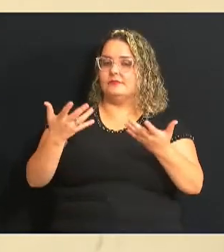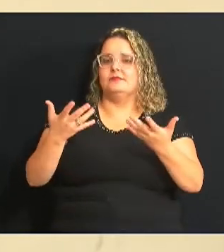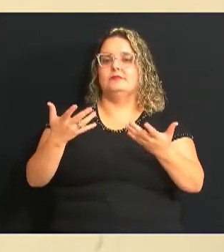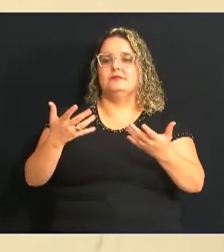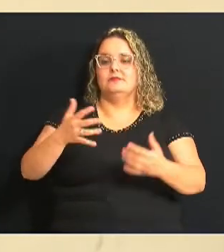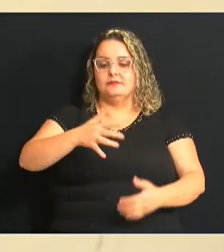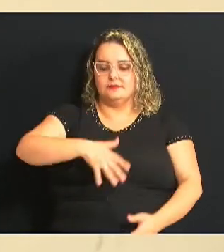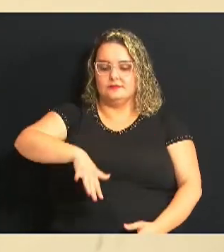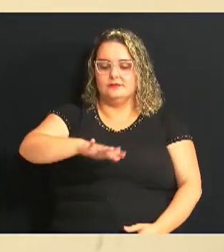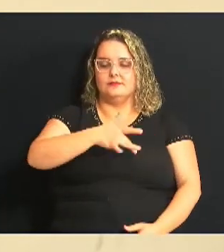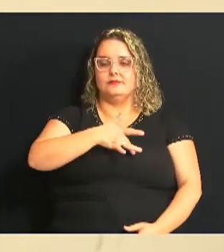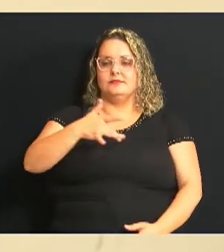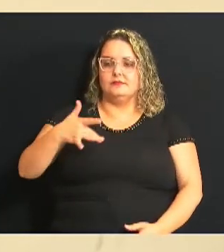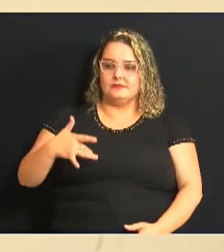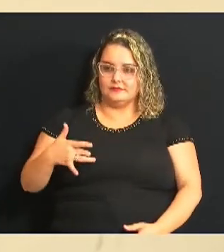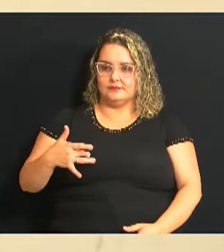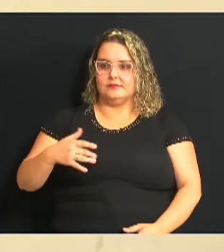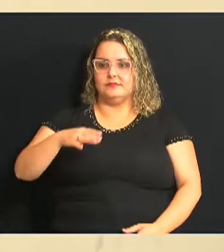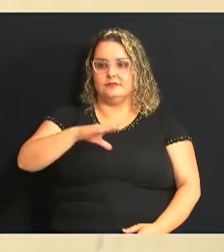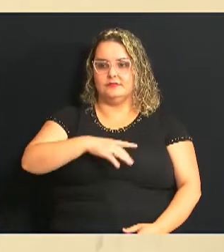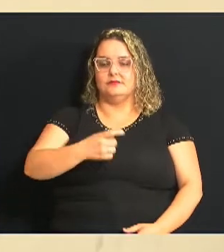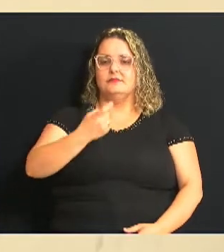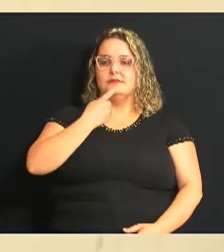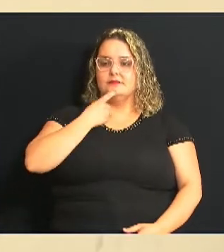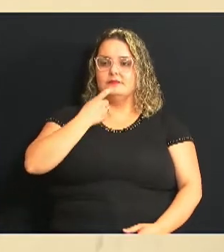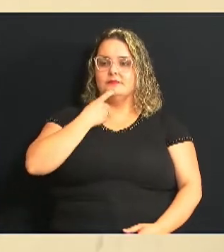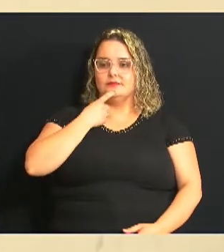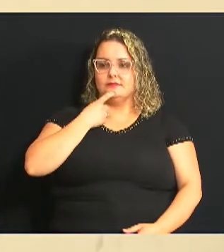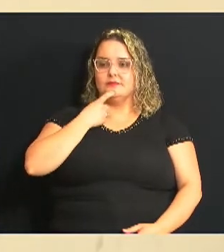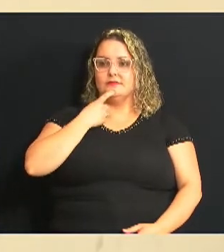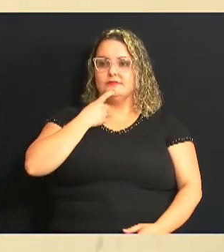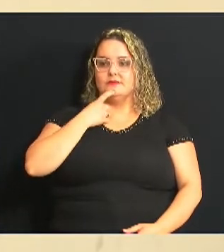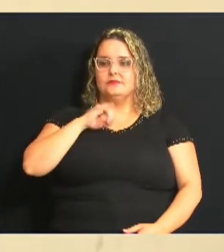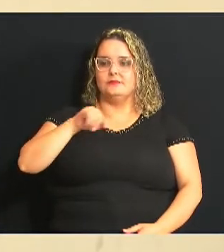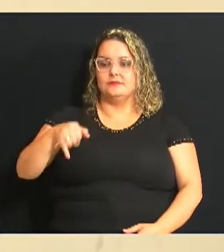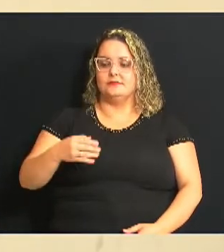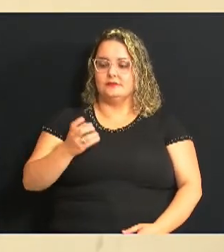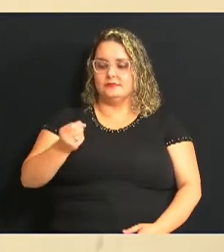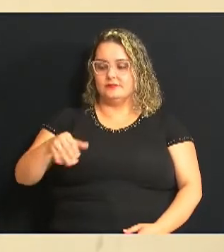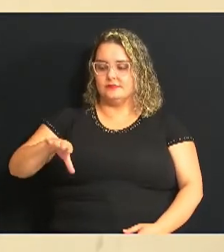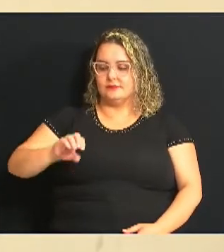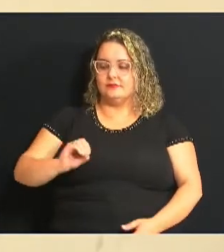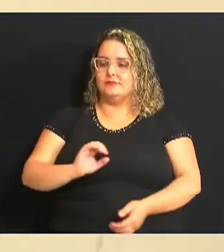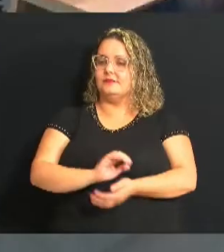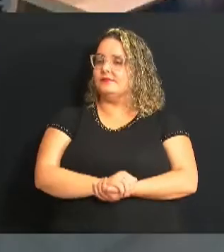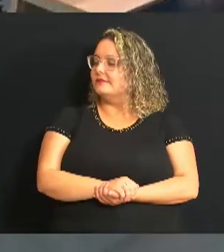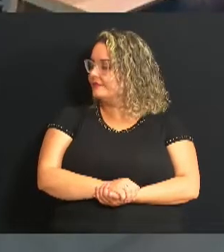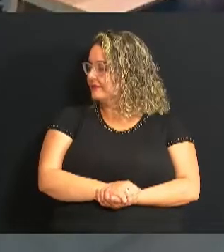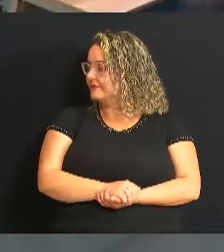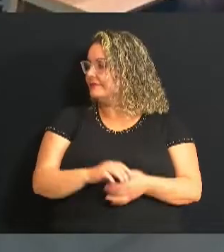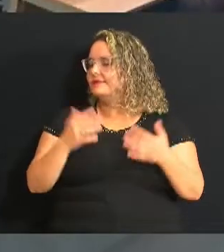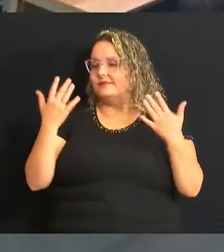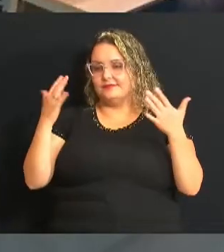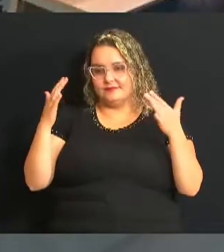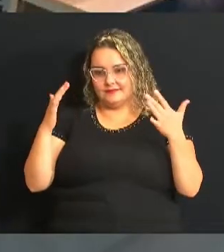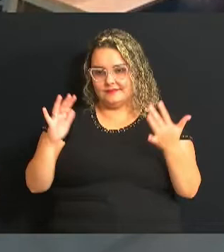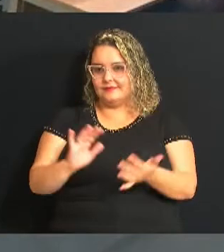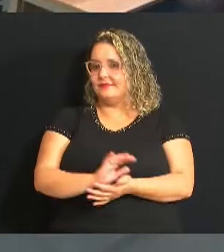campo da medicina no município de Campinas, João Carlos de Jesus.